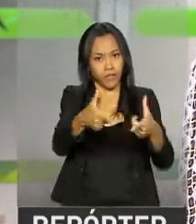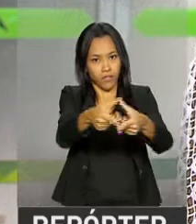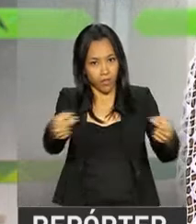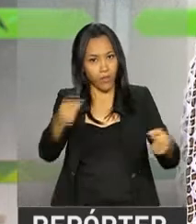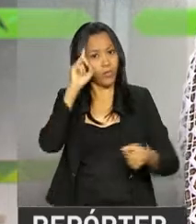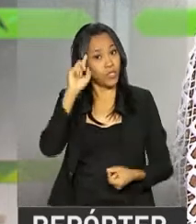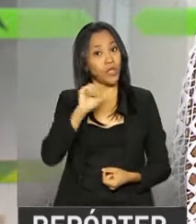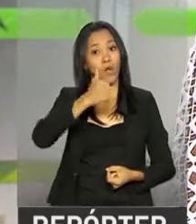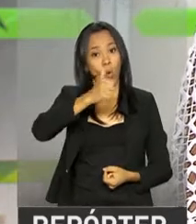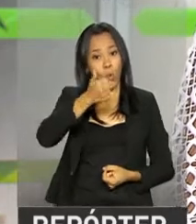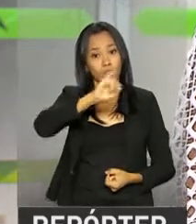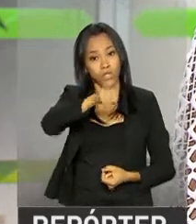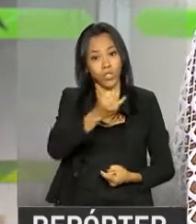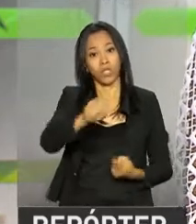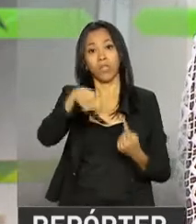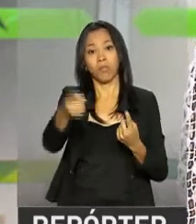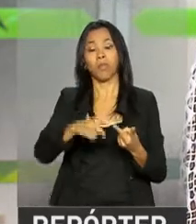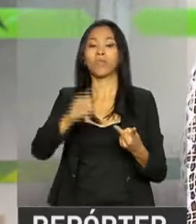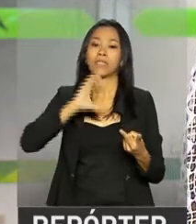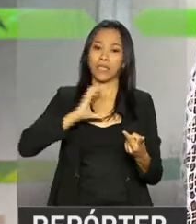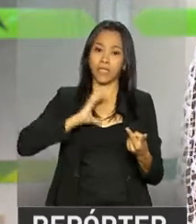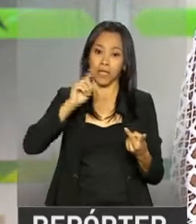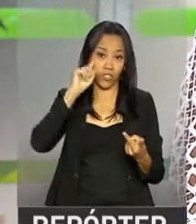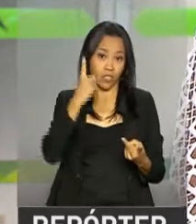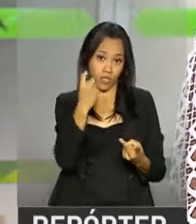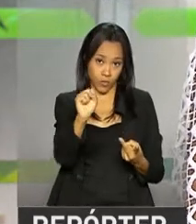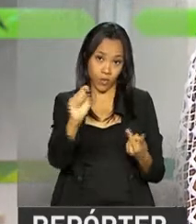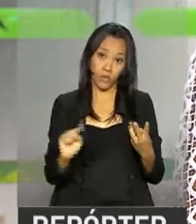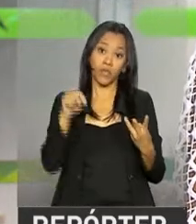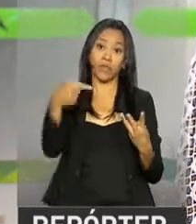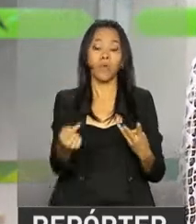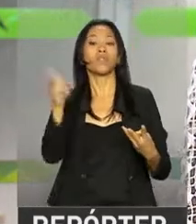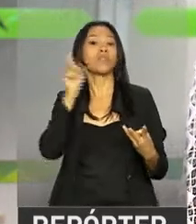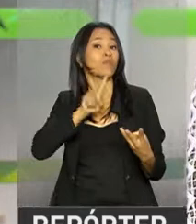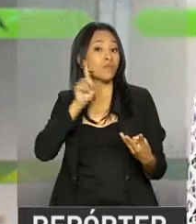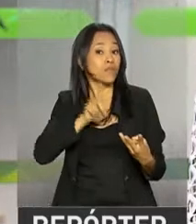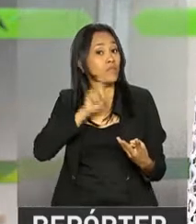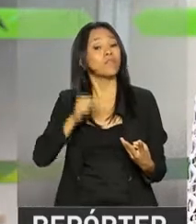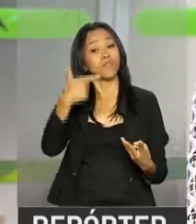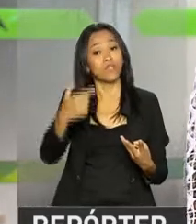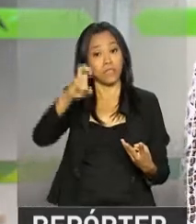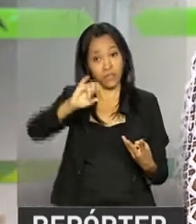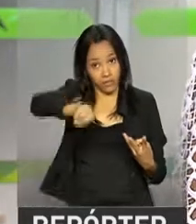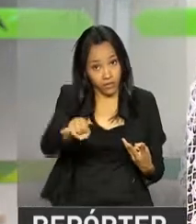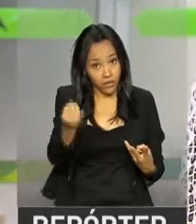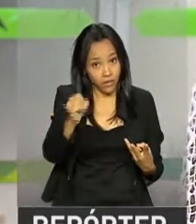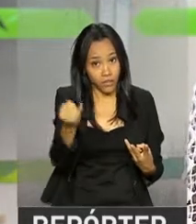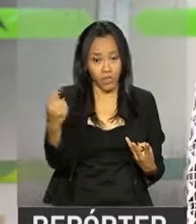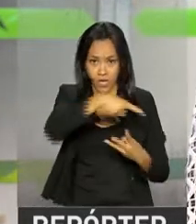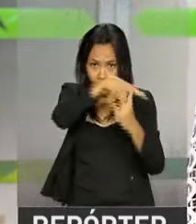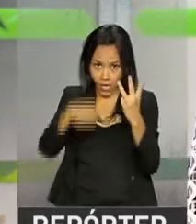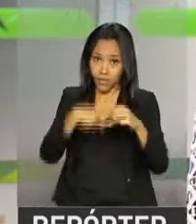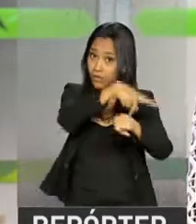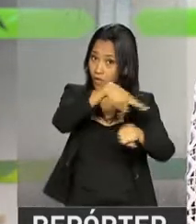de janeiro seguido pelo canadá no dia 18 e pelos estados unidos em 25 de janeiro juntos